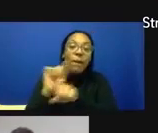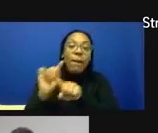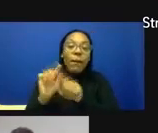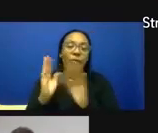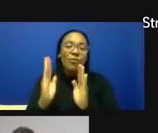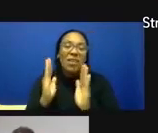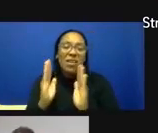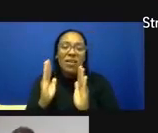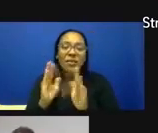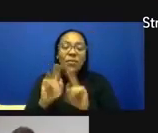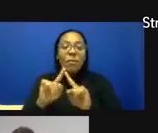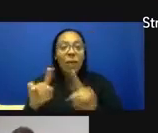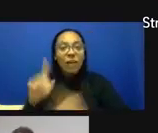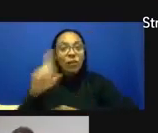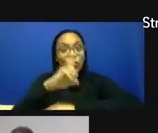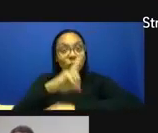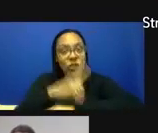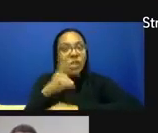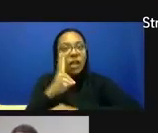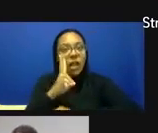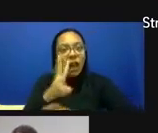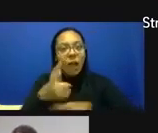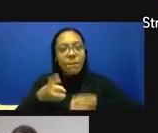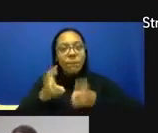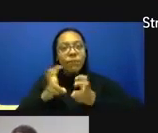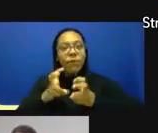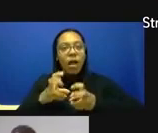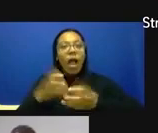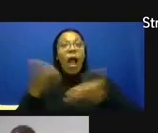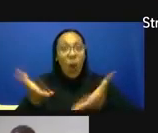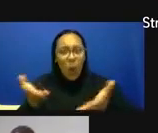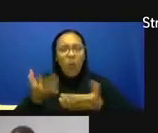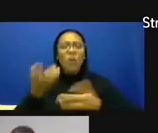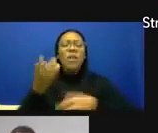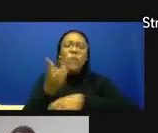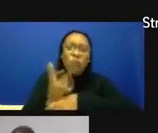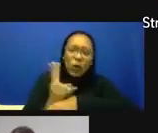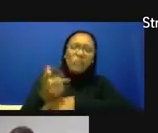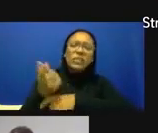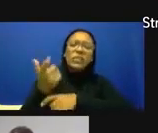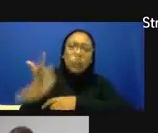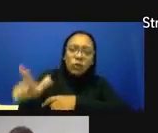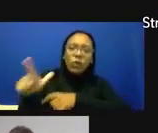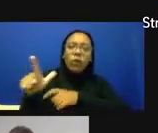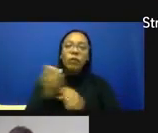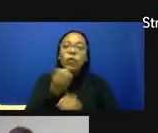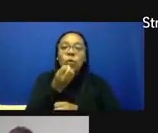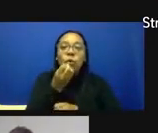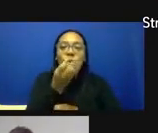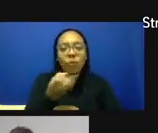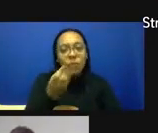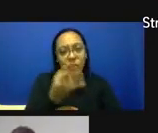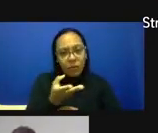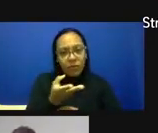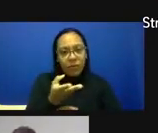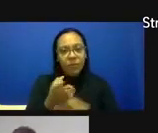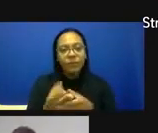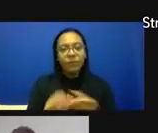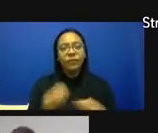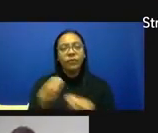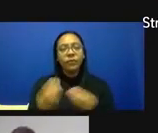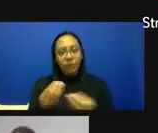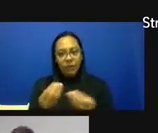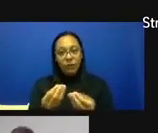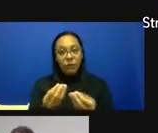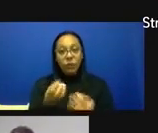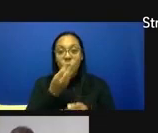situação de pré-violência, ela tomou coragem e contou. Então, isso é de extrema importância. Quando contar, como reagir? As